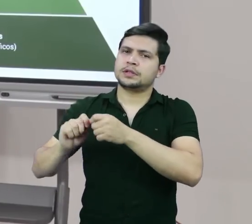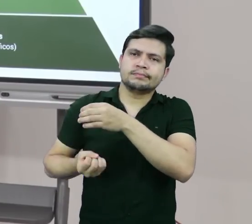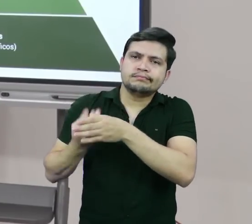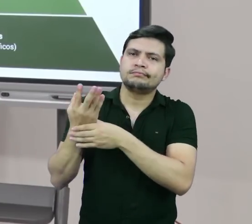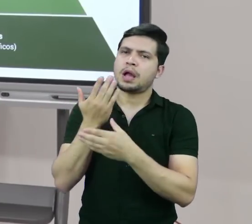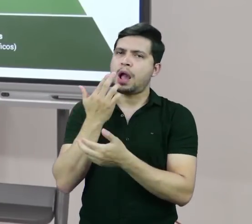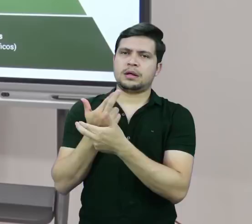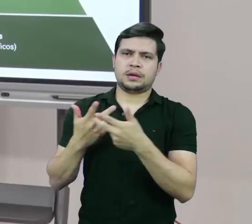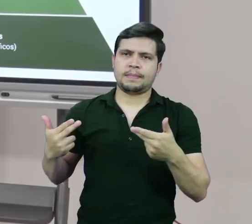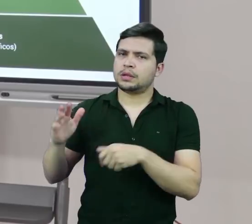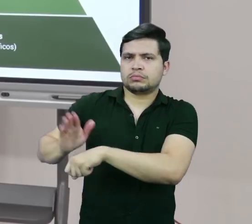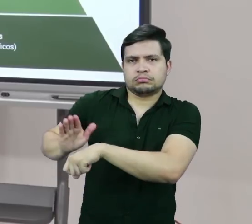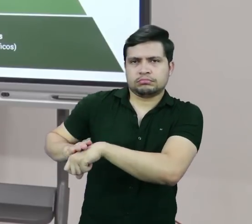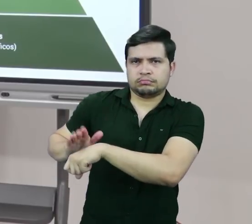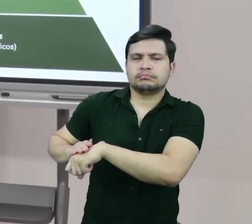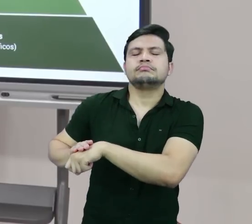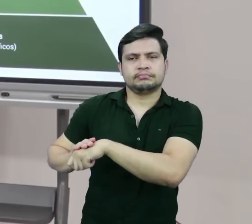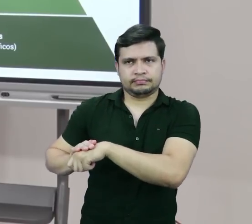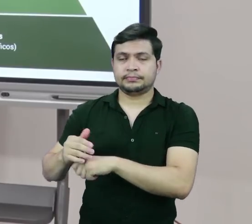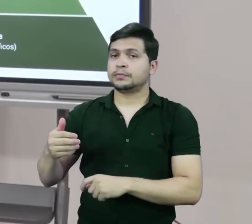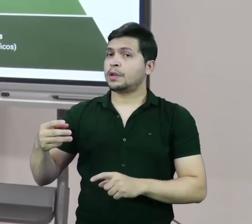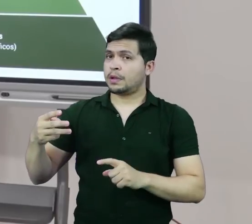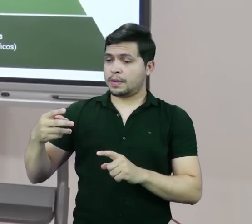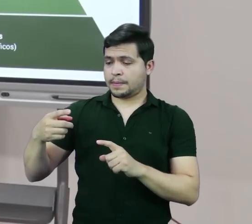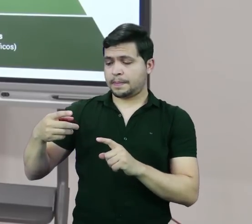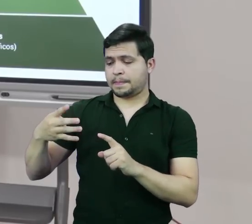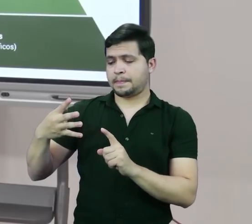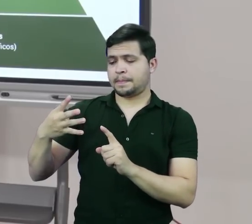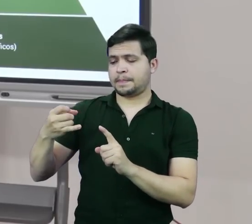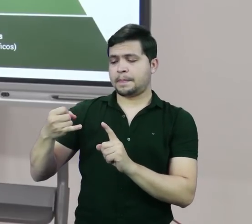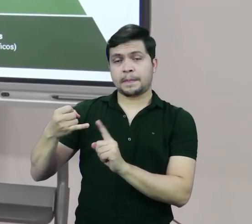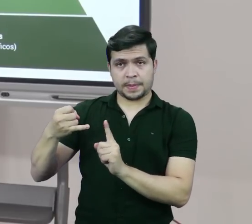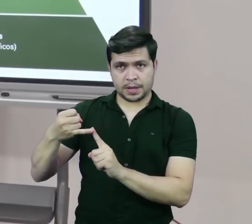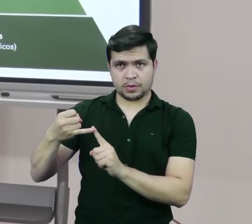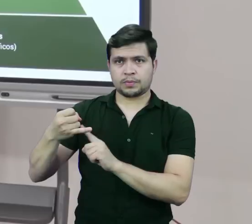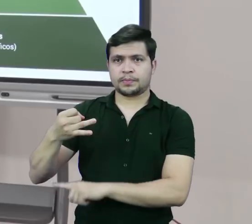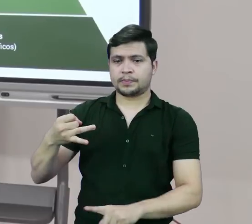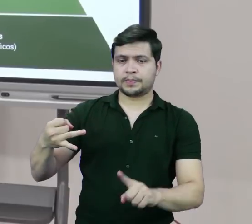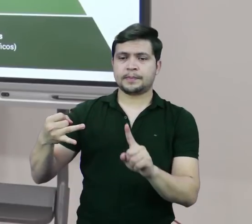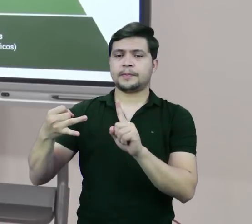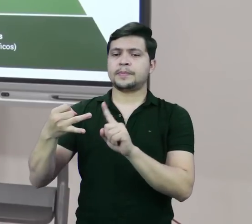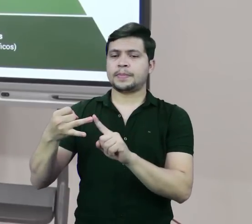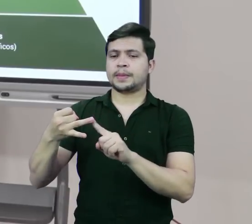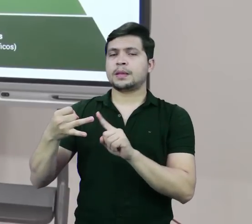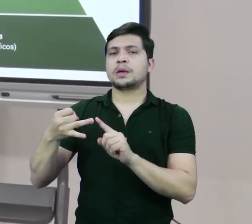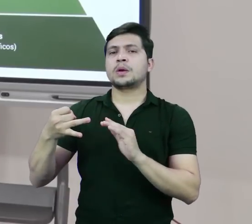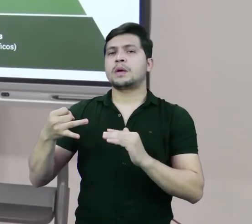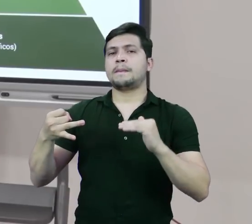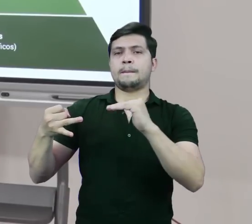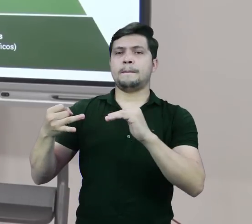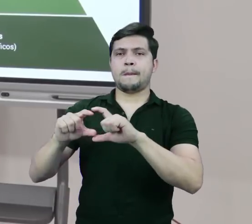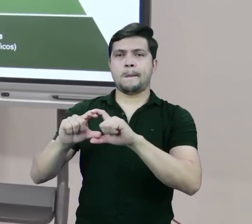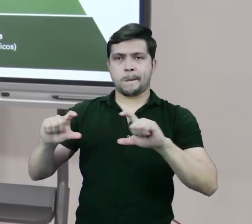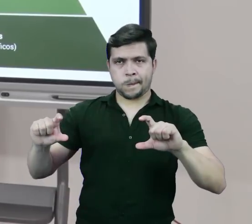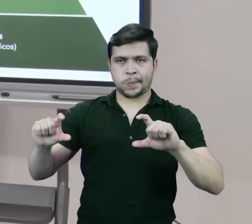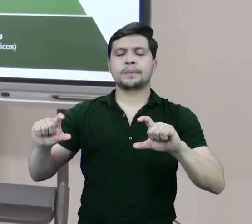de produzir o seu próprio alimento. Nós temos aqui no próximo nível trófico, né, no caso aqui os produtores eram a grama,